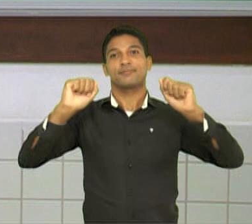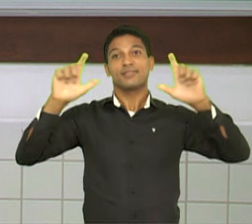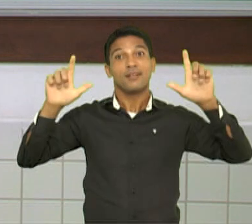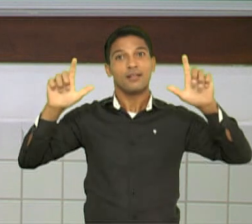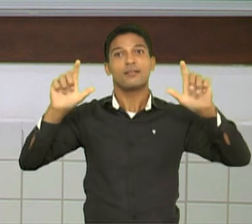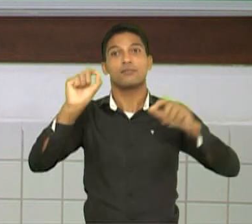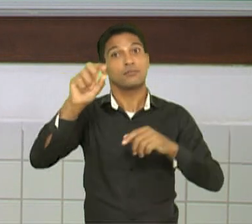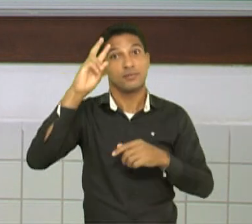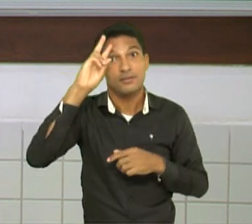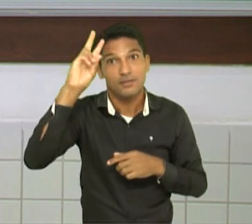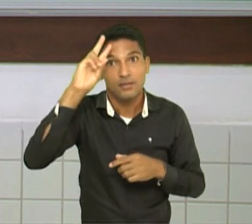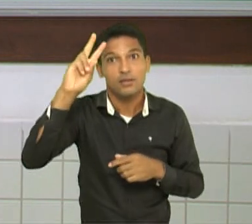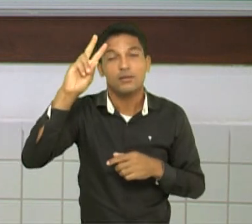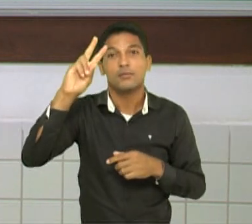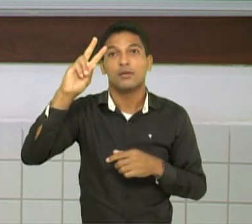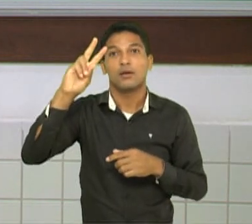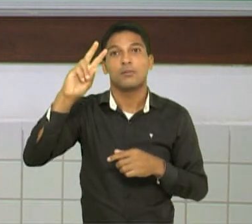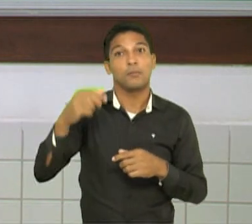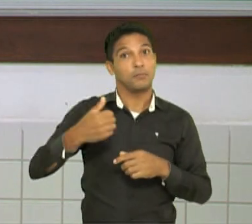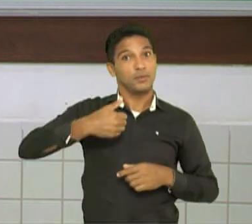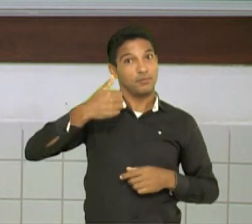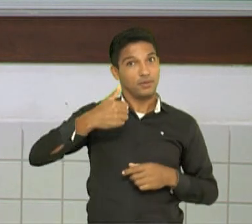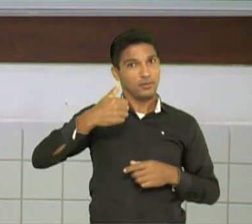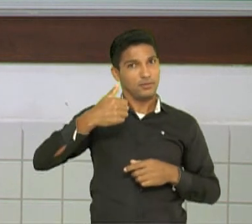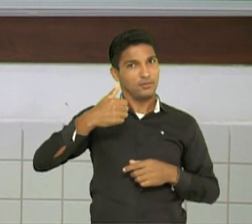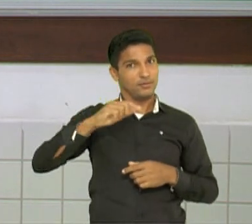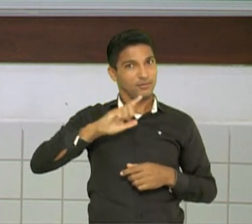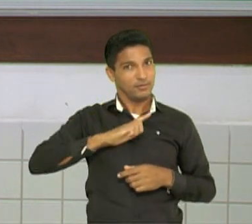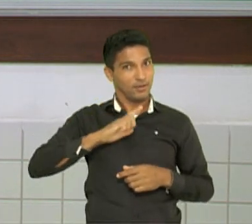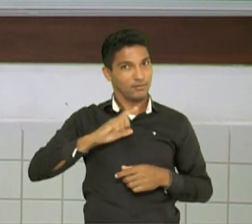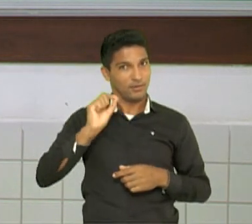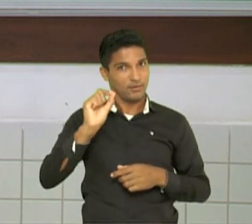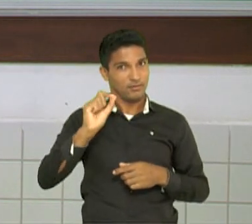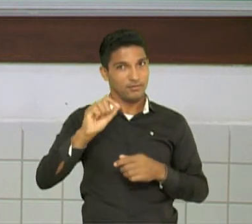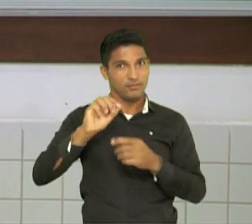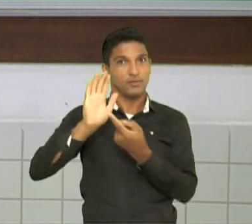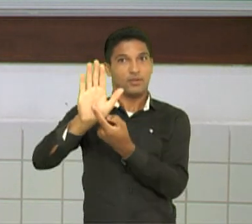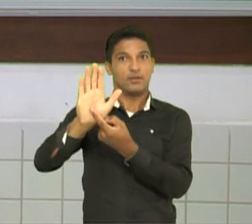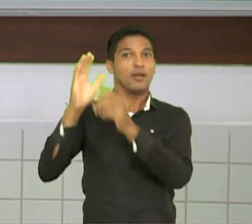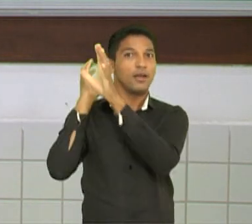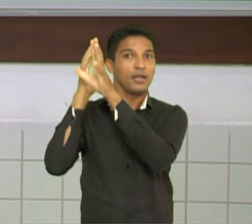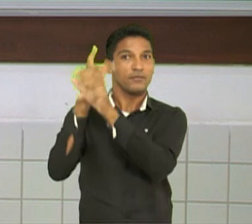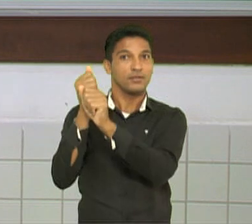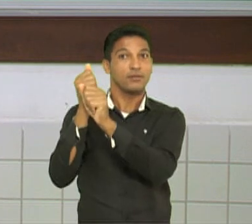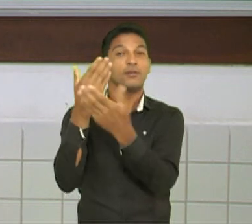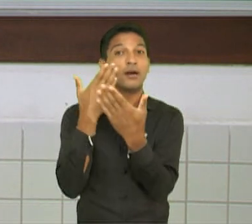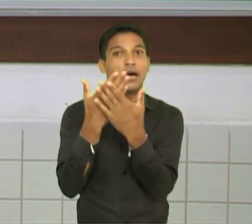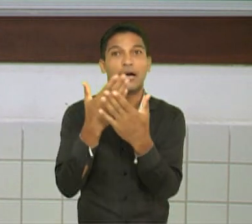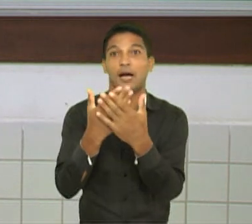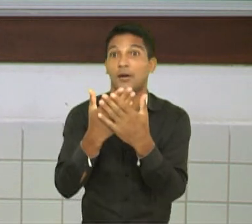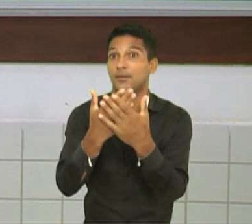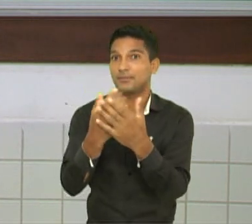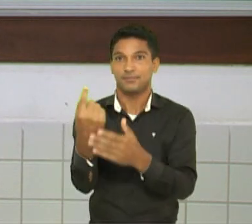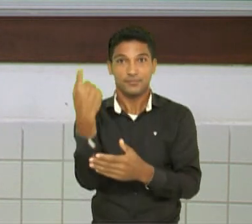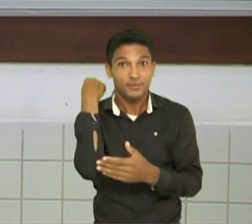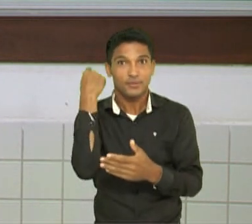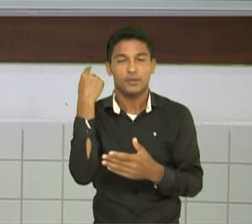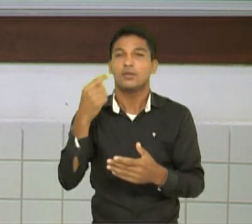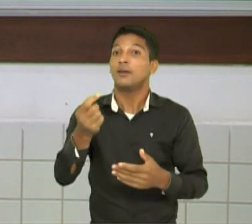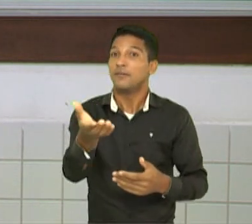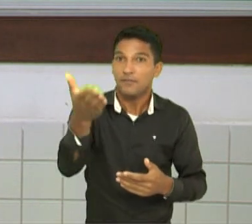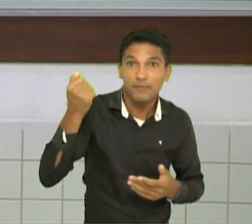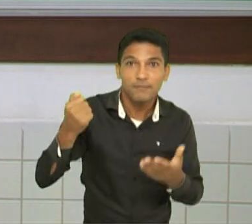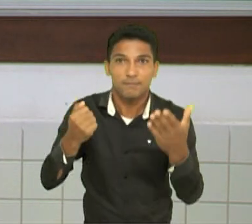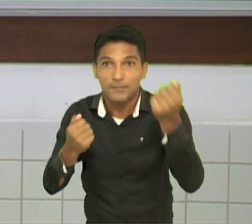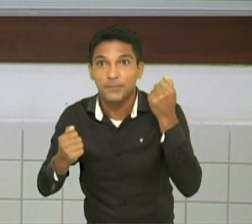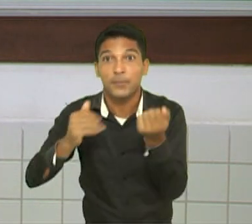antes de começar a nossa aula de hoje, nós temos revisão da aula passada. Então, vamos começar com